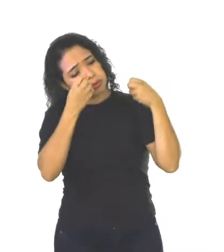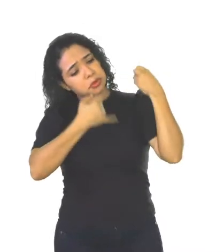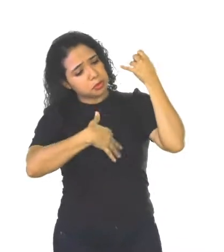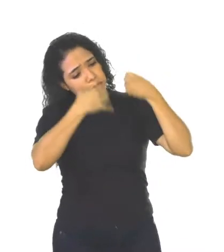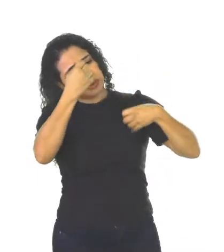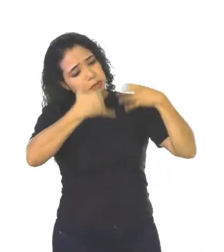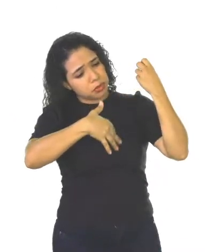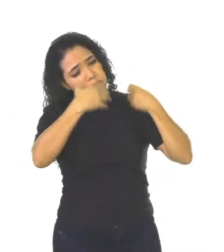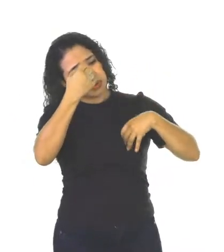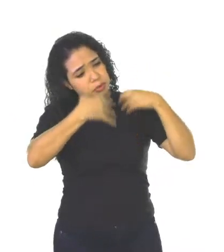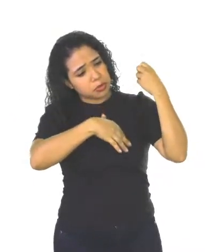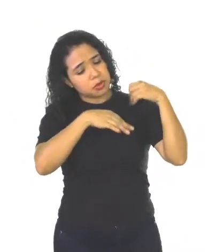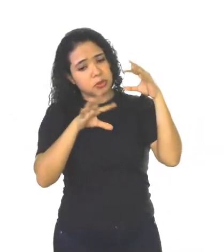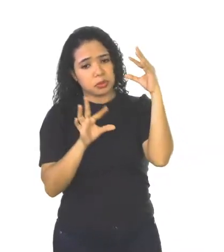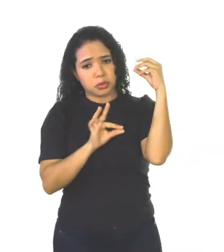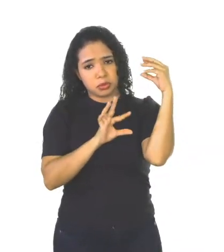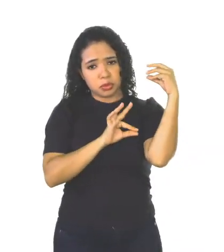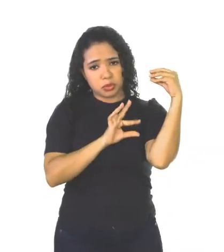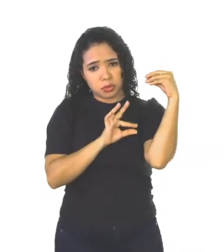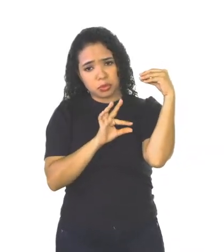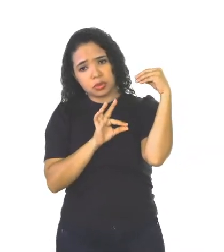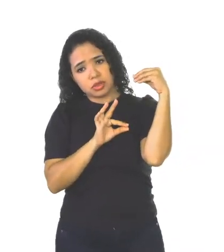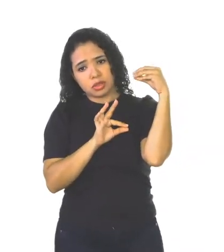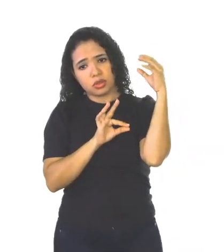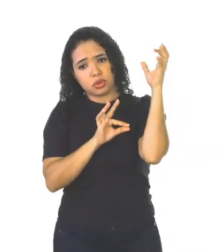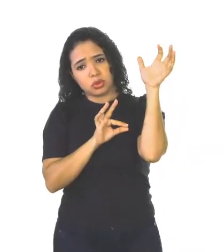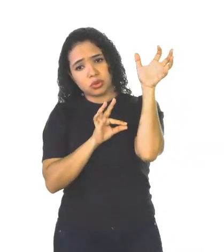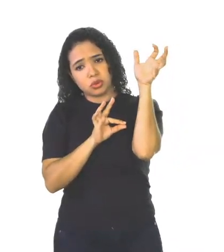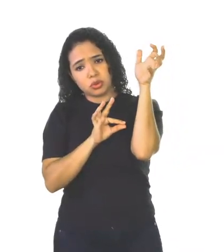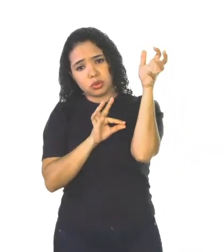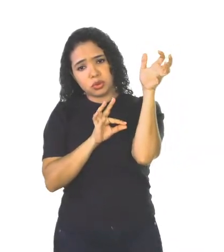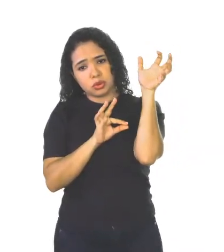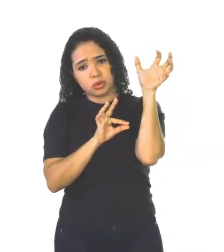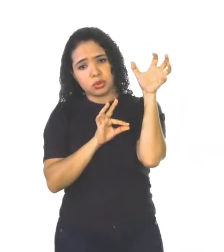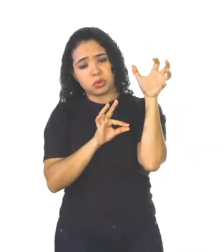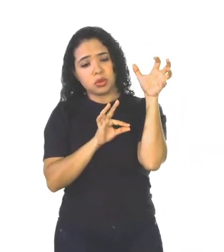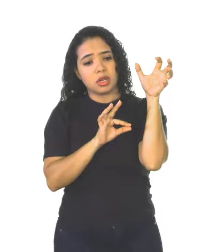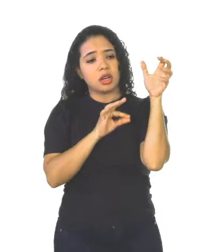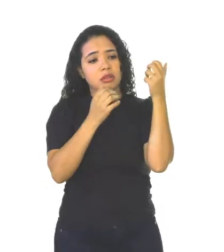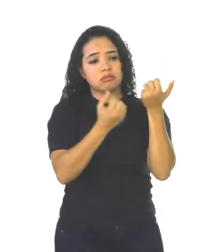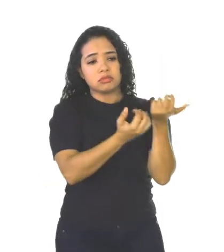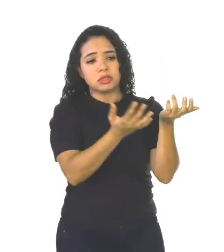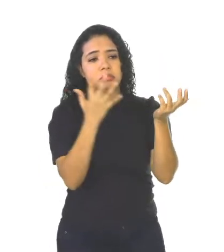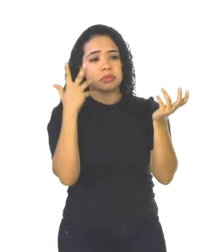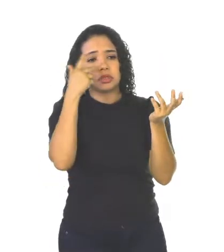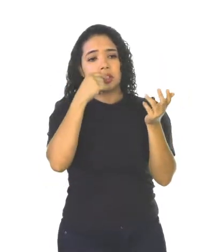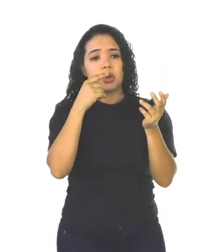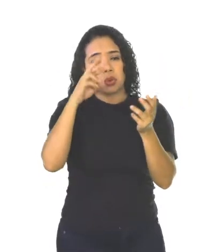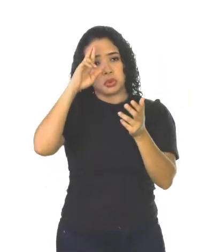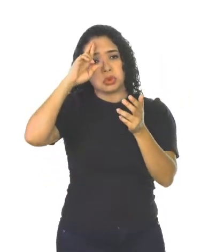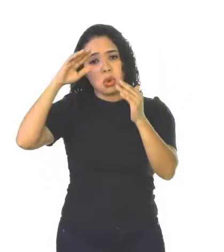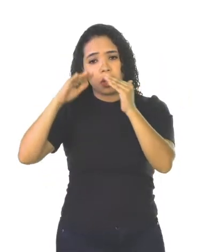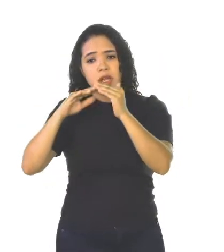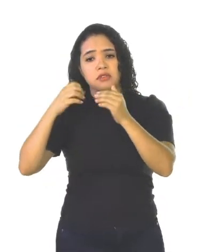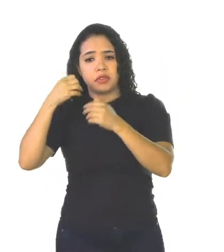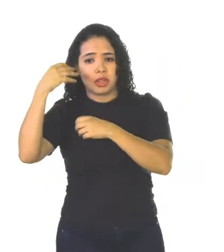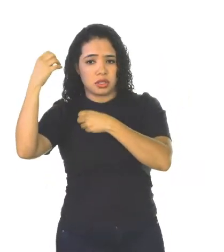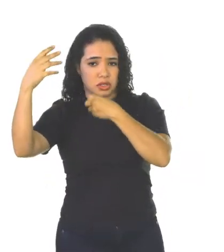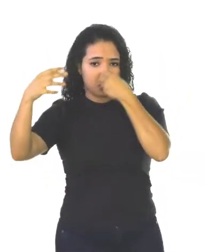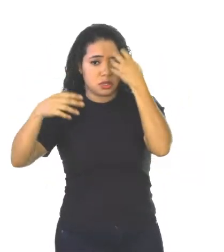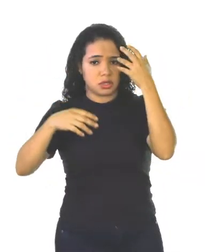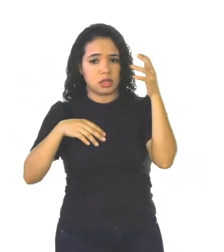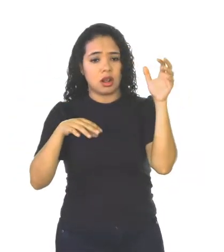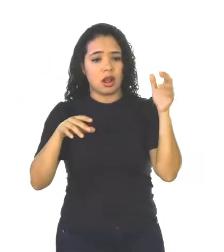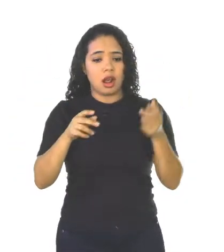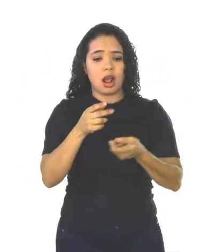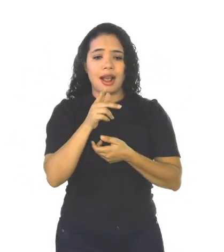hora. O canteiro era num jardim encantador e seus donos viajavam, já por um tempo. A mangueira